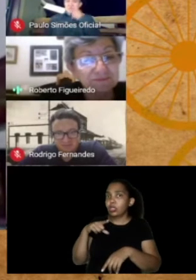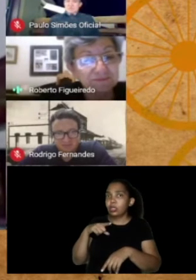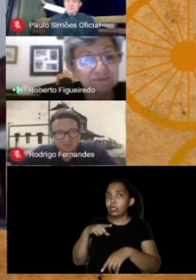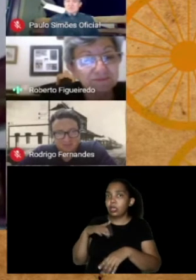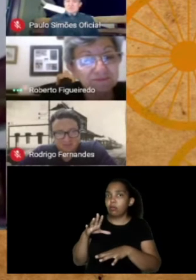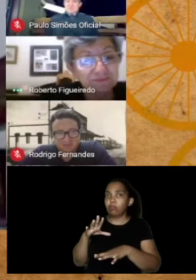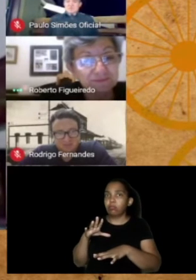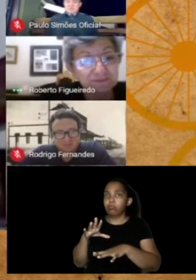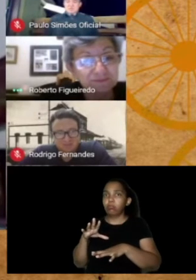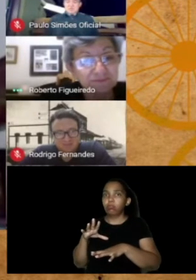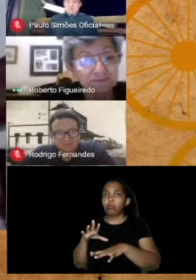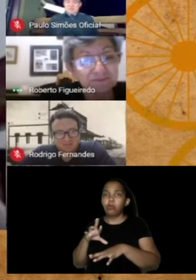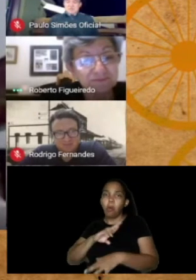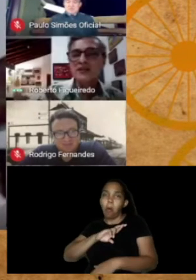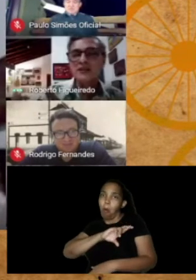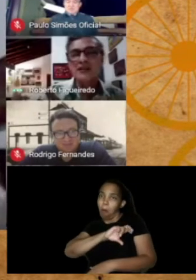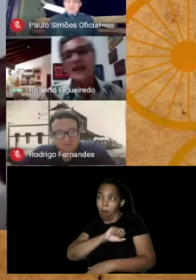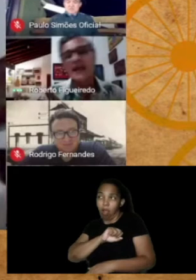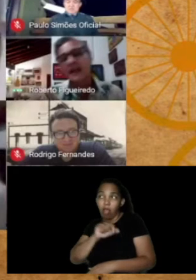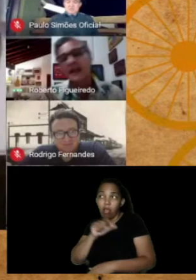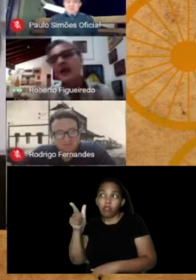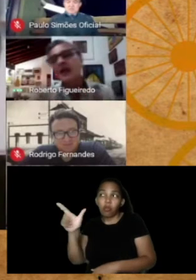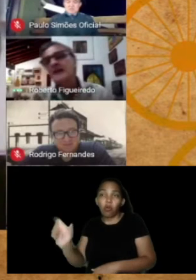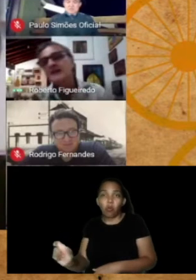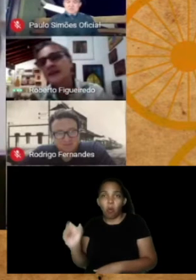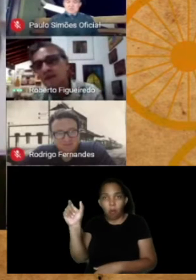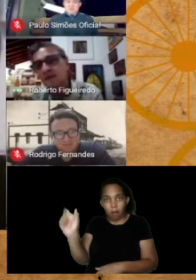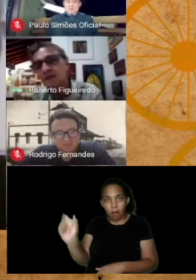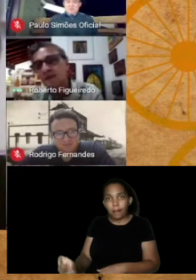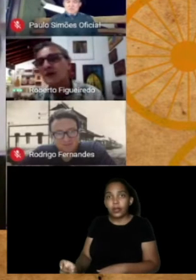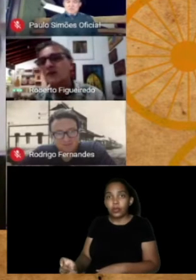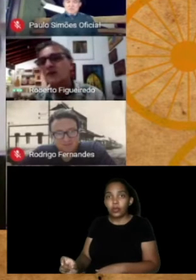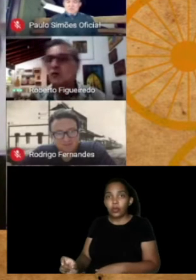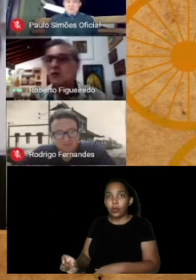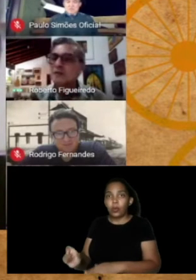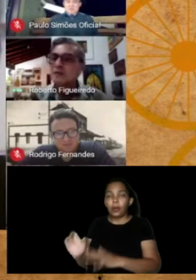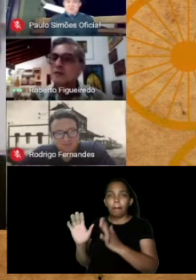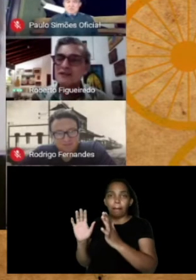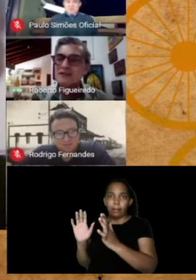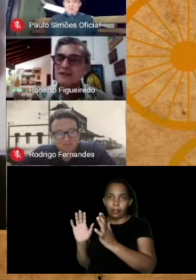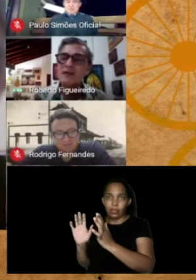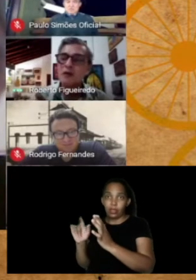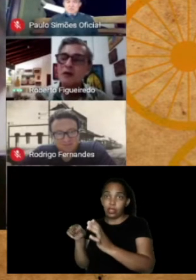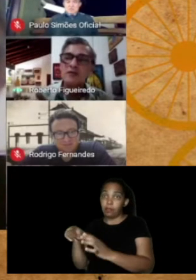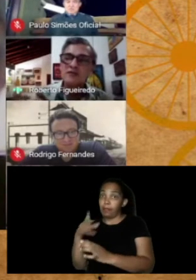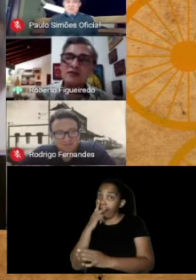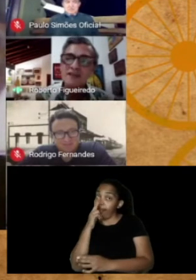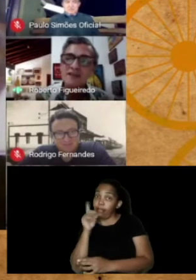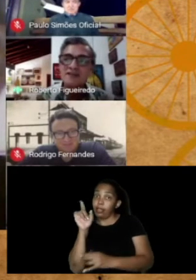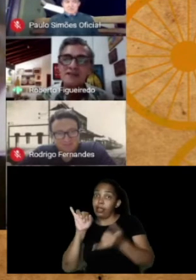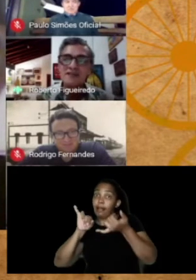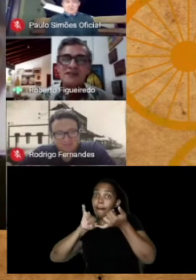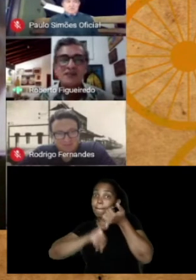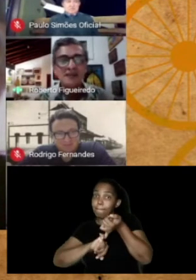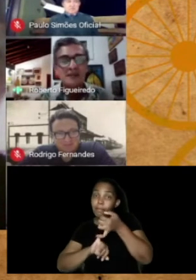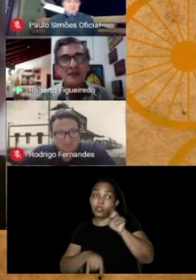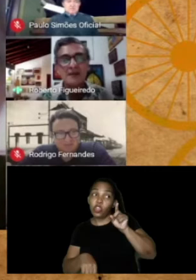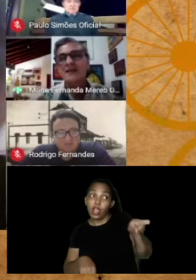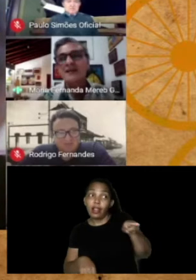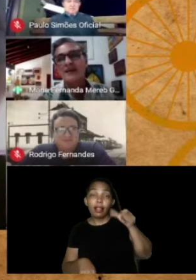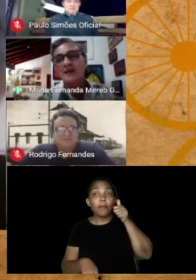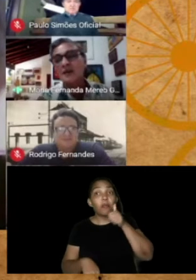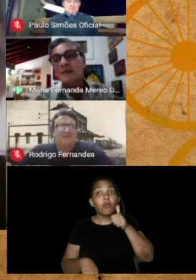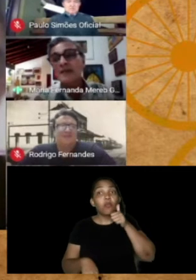com alguém, certo, que era mulher dessa pessoa que matou. Também tem algumas viés nesse sentido aí